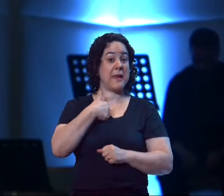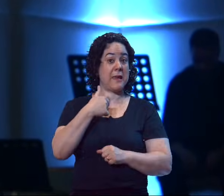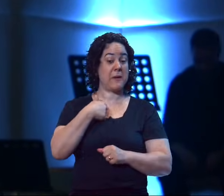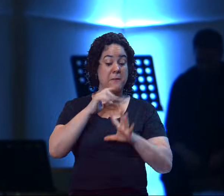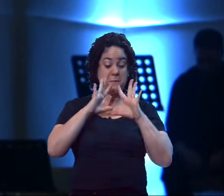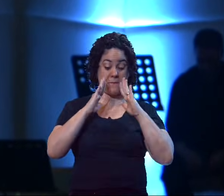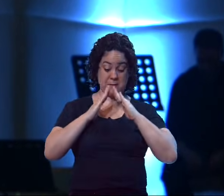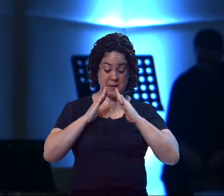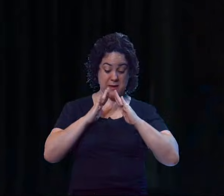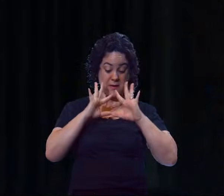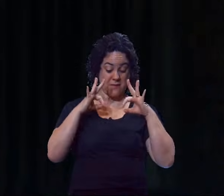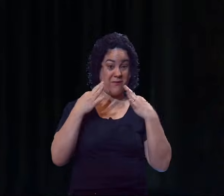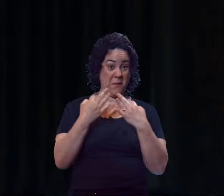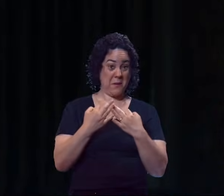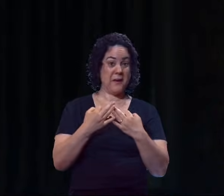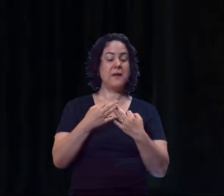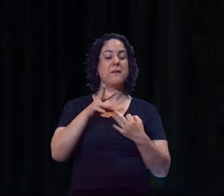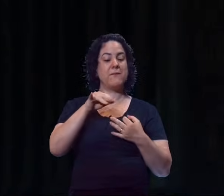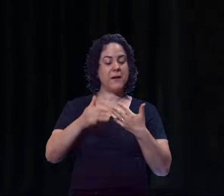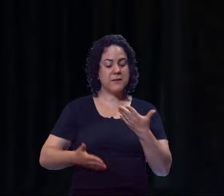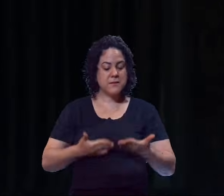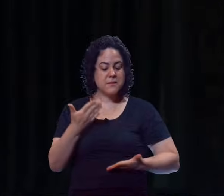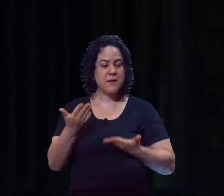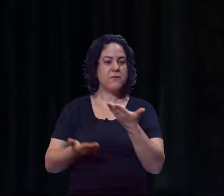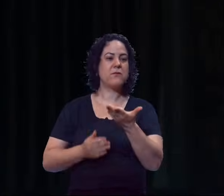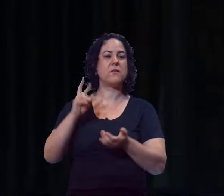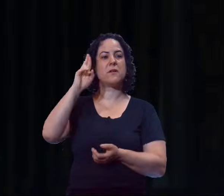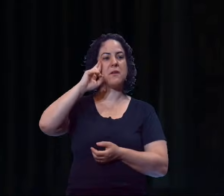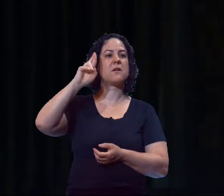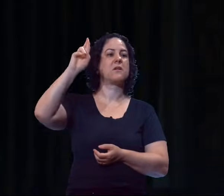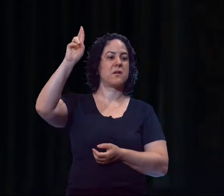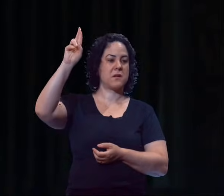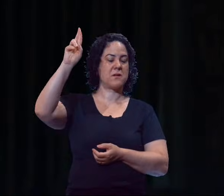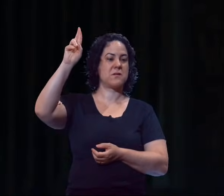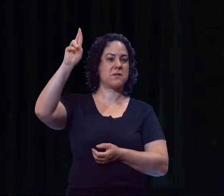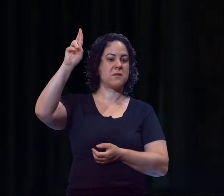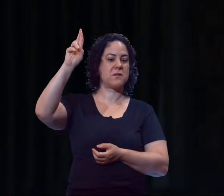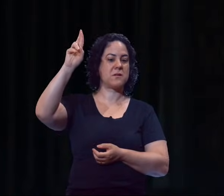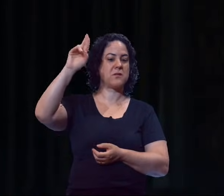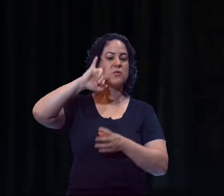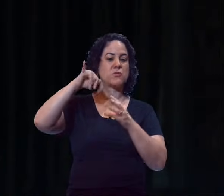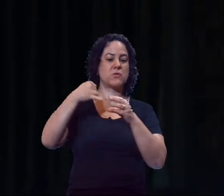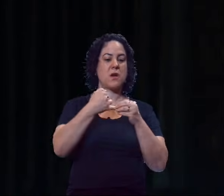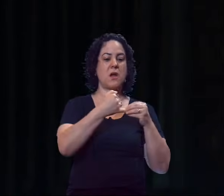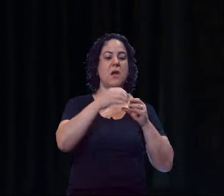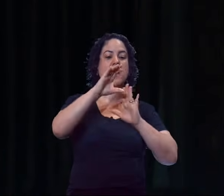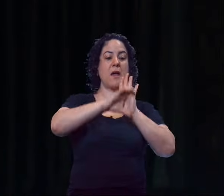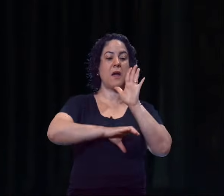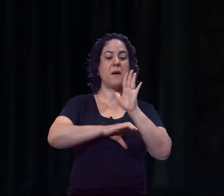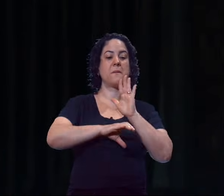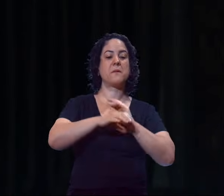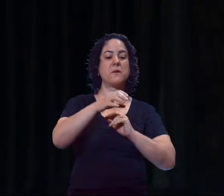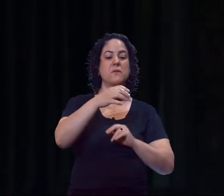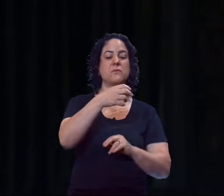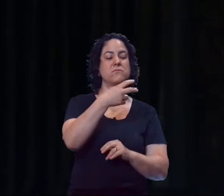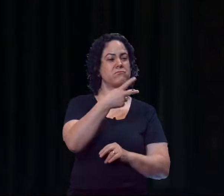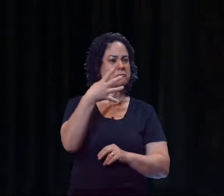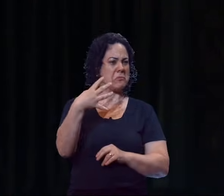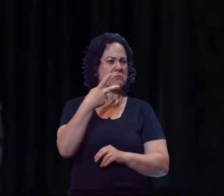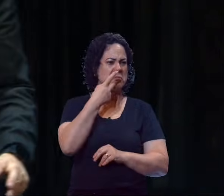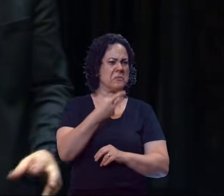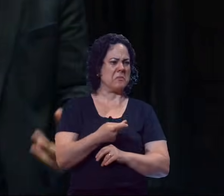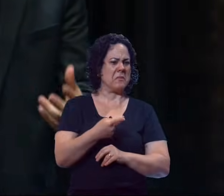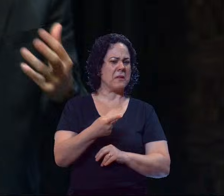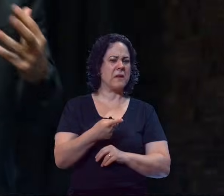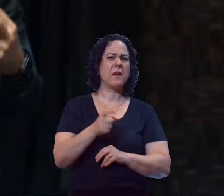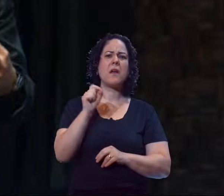minha casa serviremos ao Senhor. Josué 24, lá no finalzinho. Quem